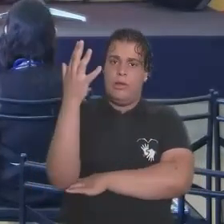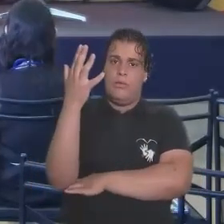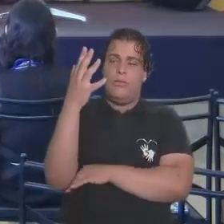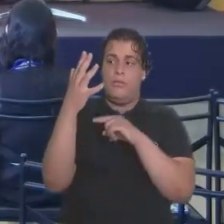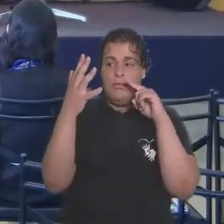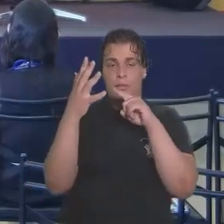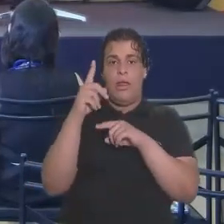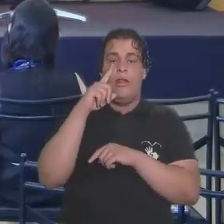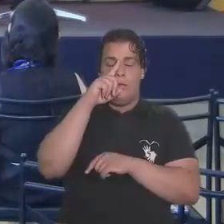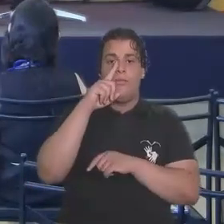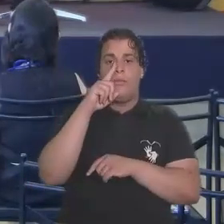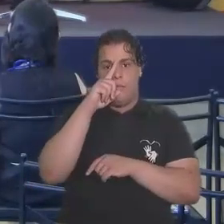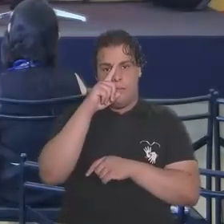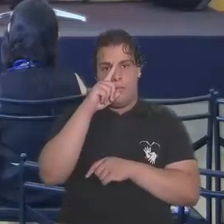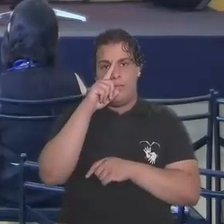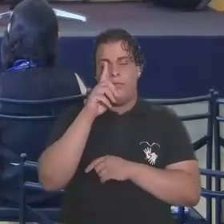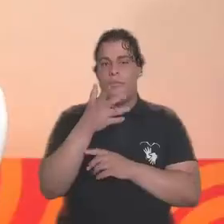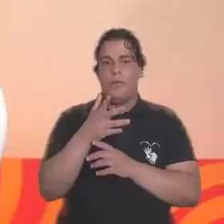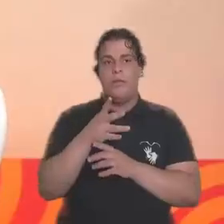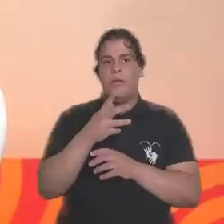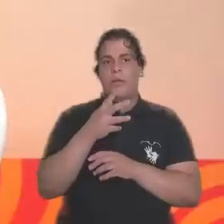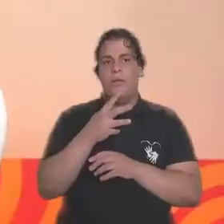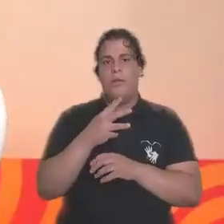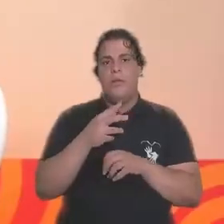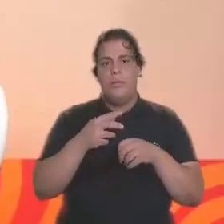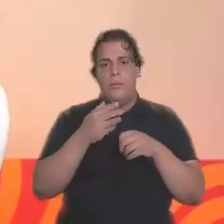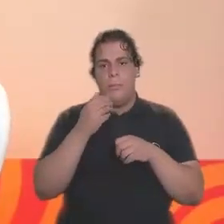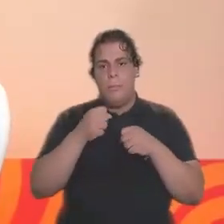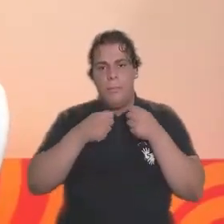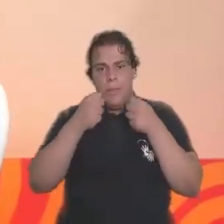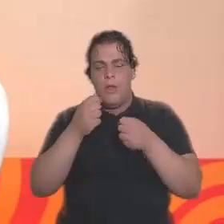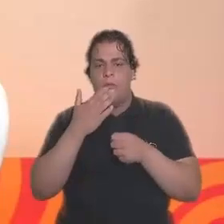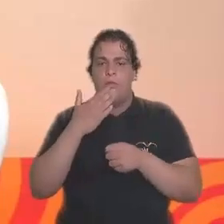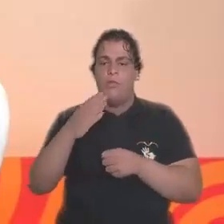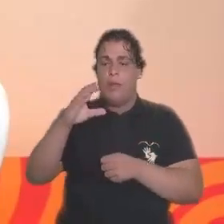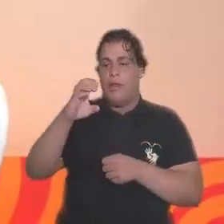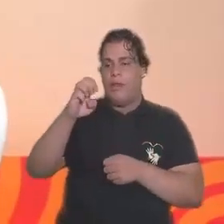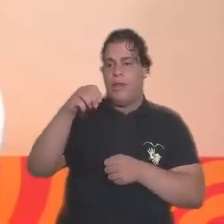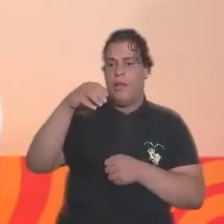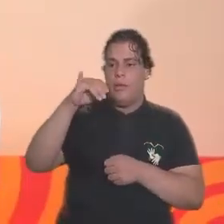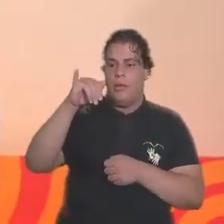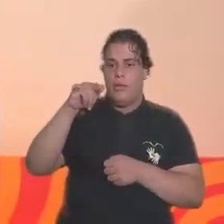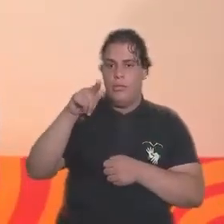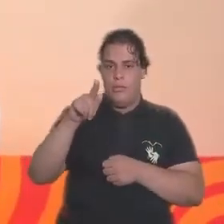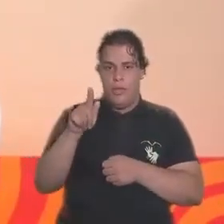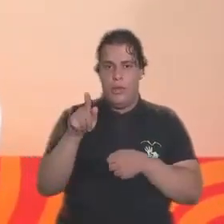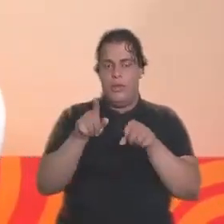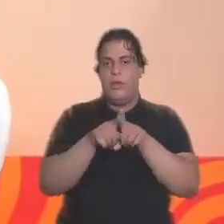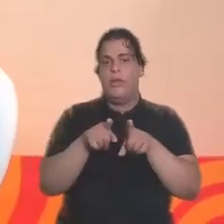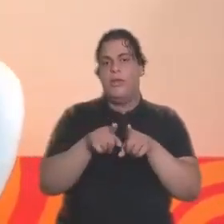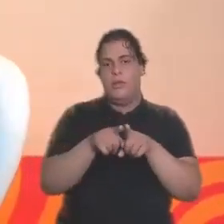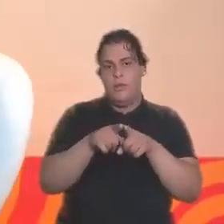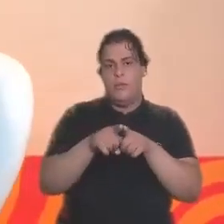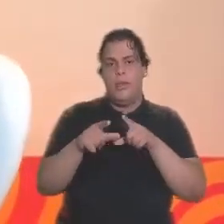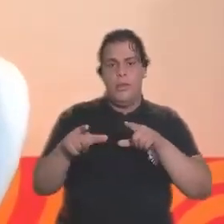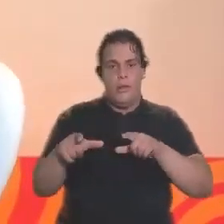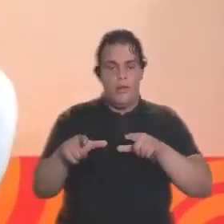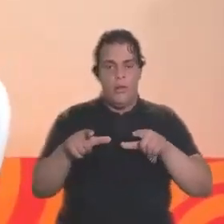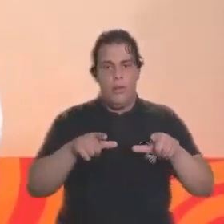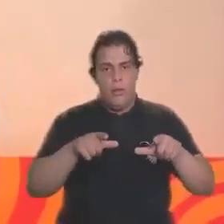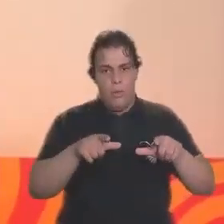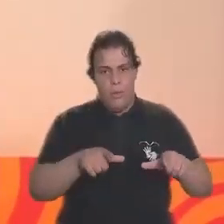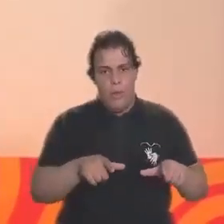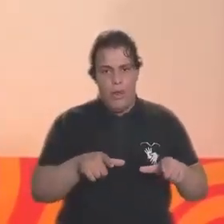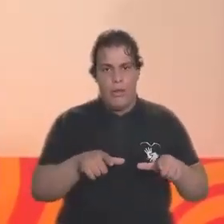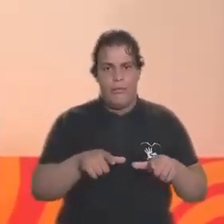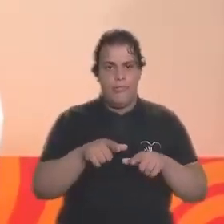risco, você solicita, seja a CEMIG, seja o Departamento de Serviços Urbanos, né, tem equipe de poda e até de supressão da